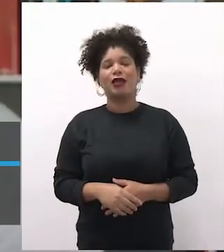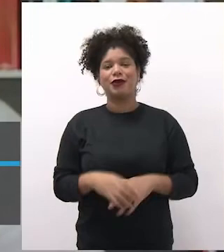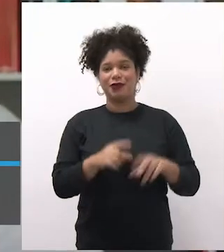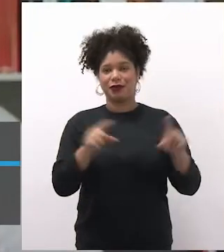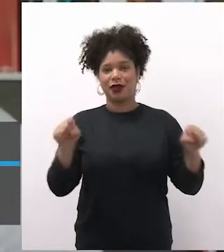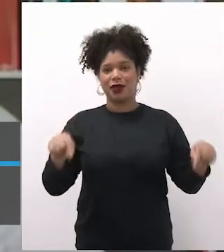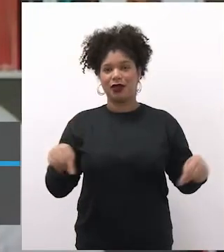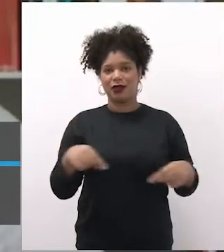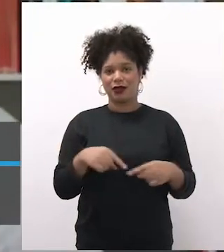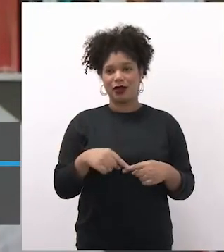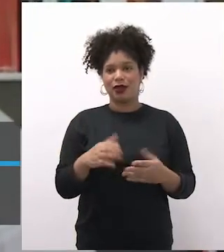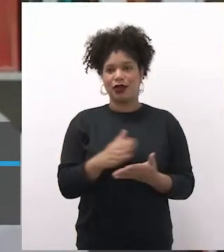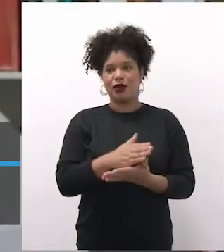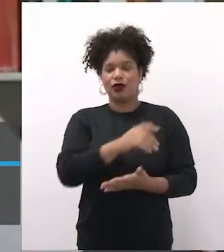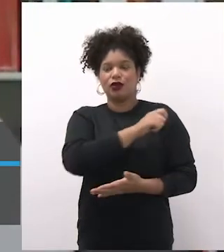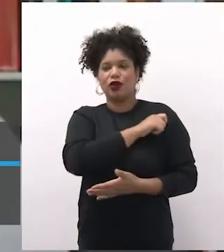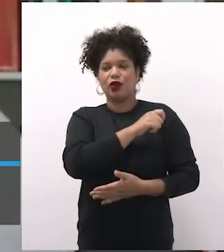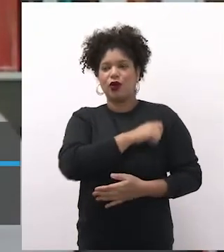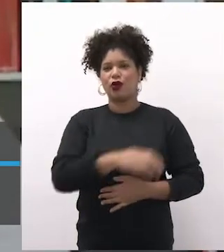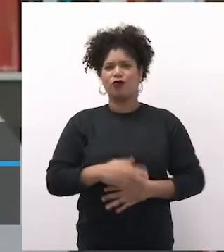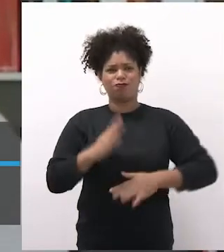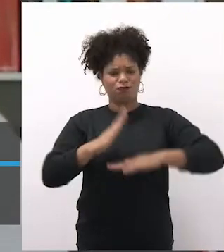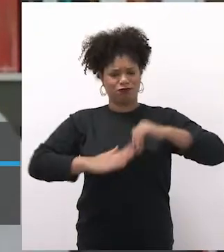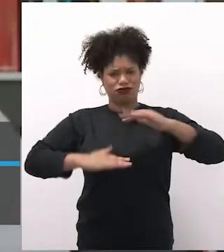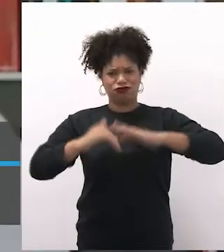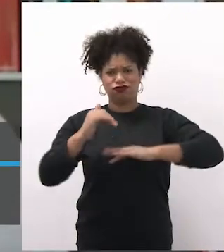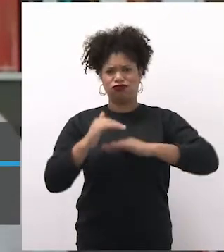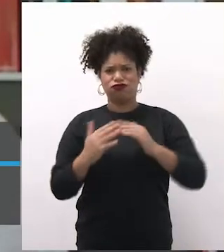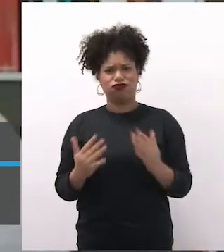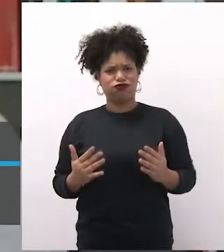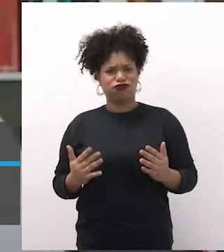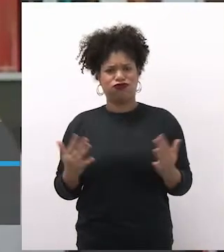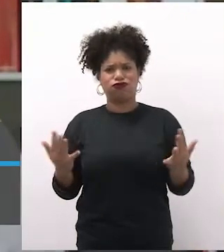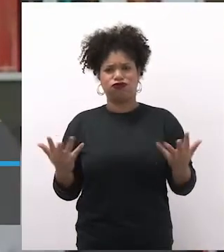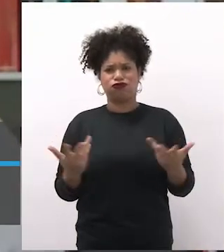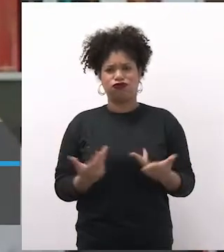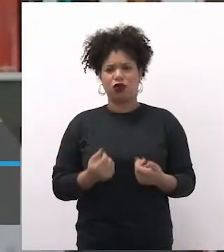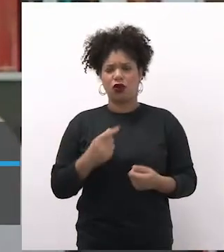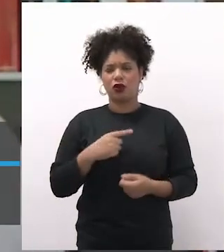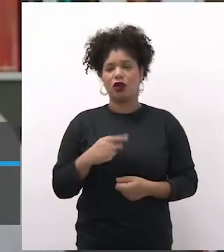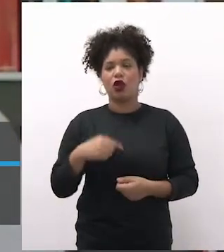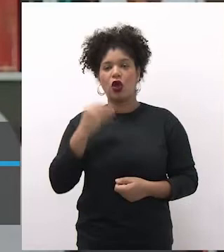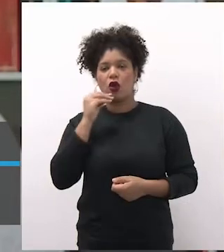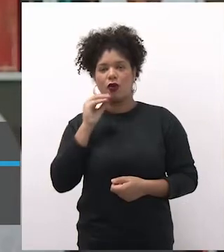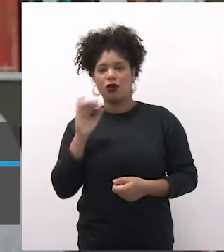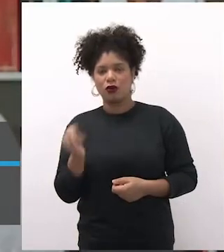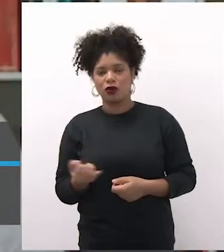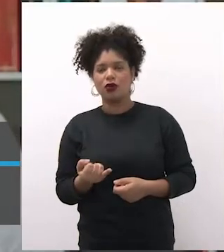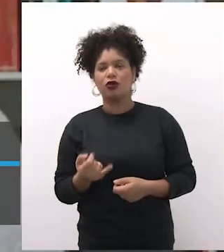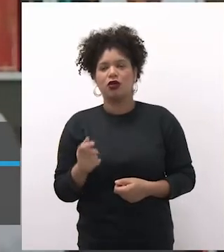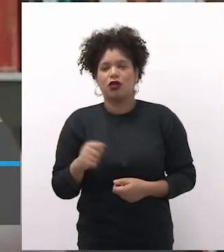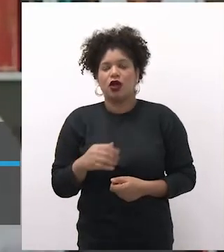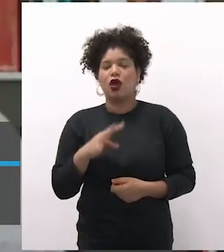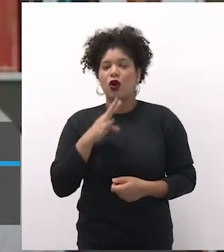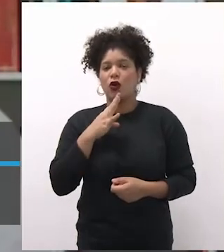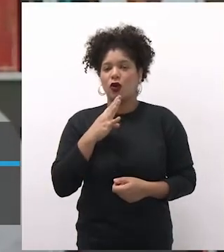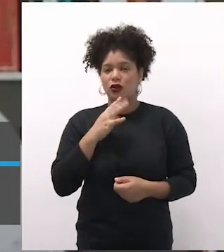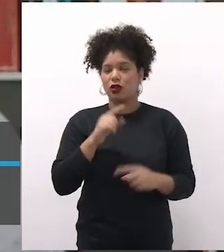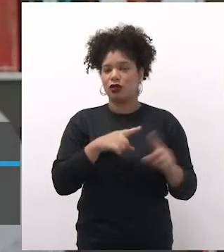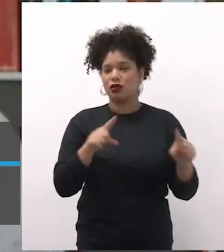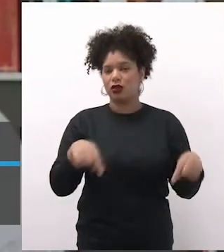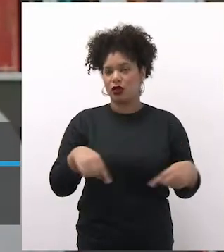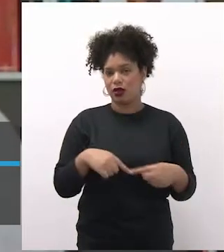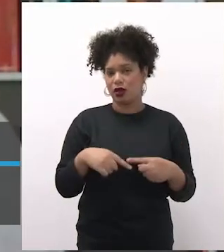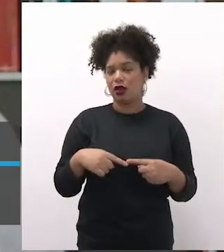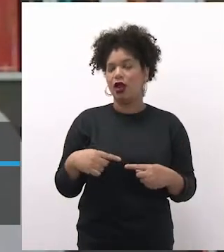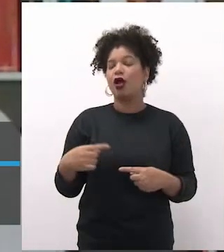habilidades foi um espaço assim lindo. Nós tivemos a oportunidade de conhecê-la através do professor